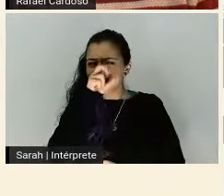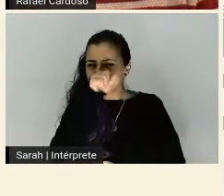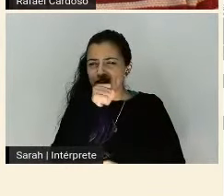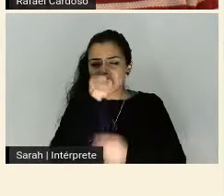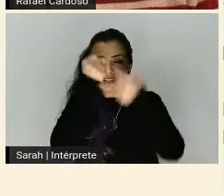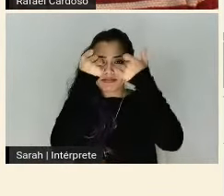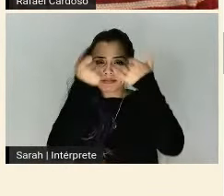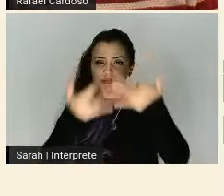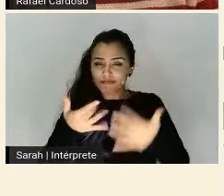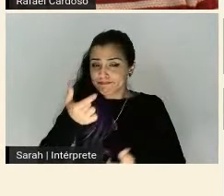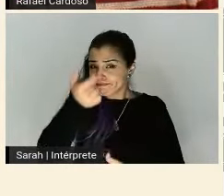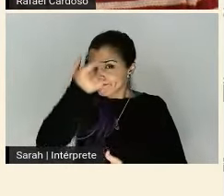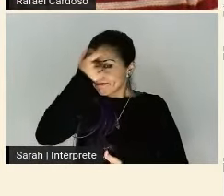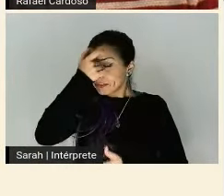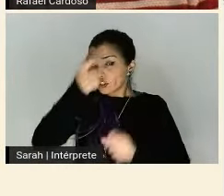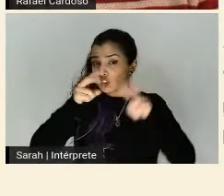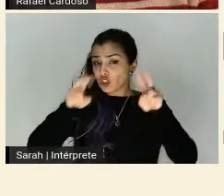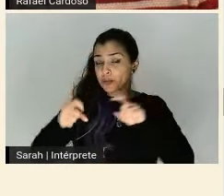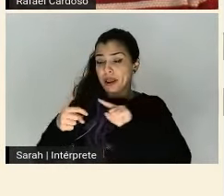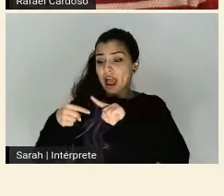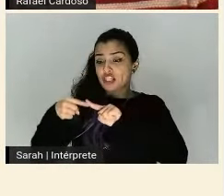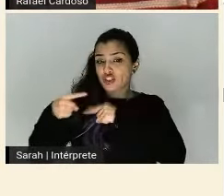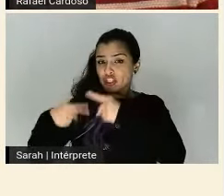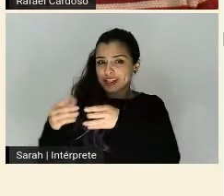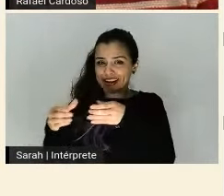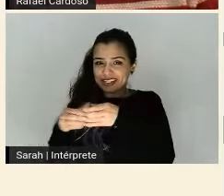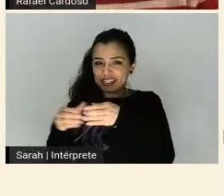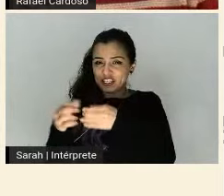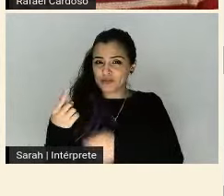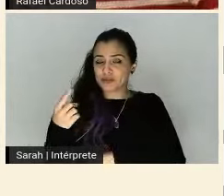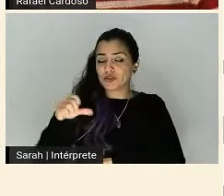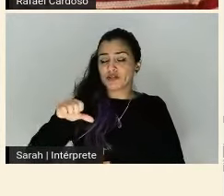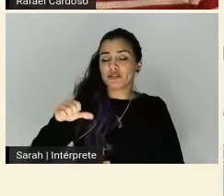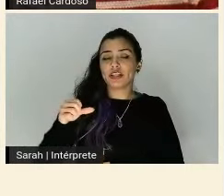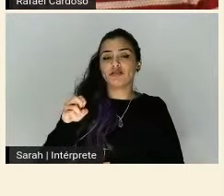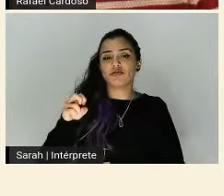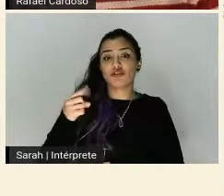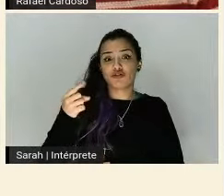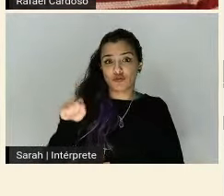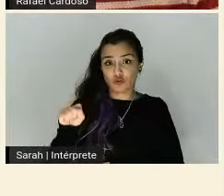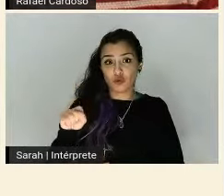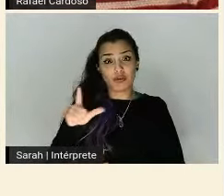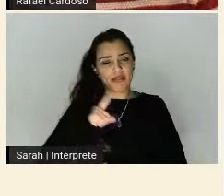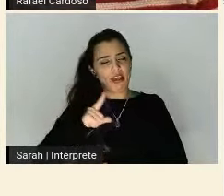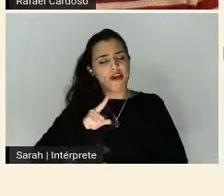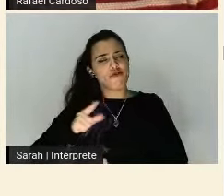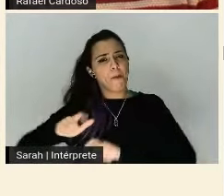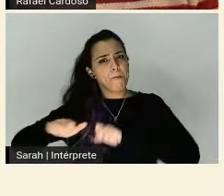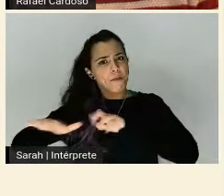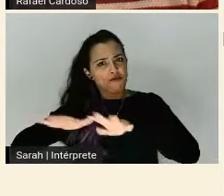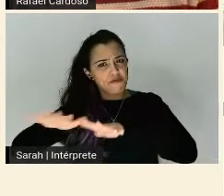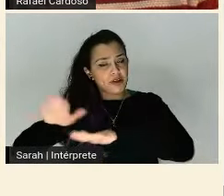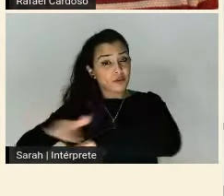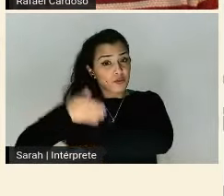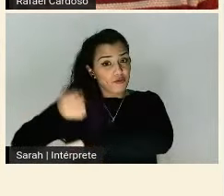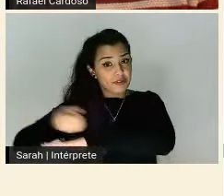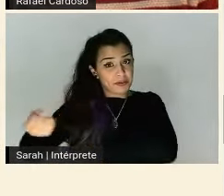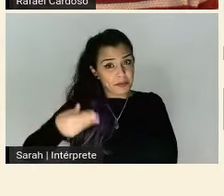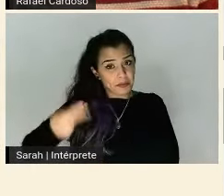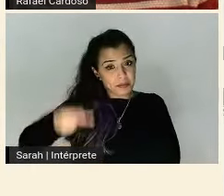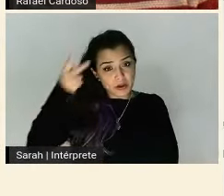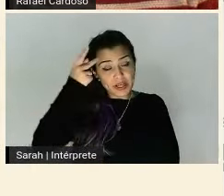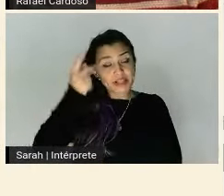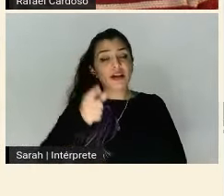a geração de 1918, a que fez o modernismo paulista, e aquela outra que viria a ser apelidada